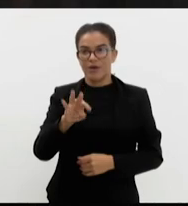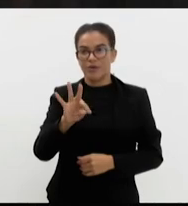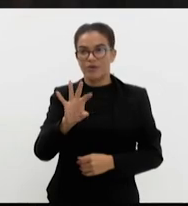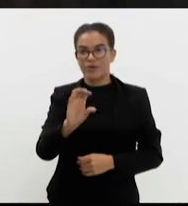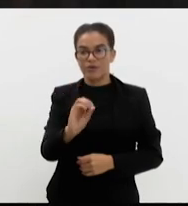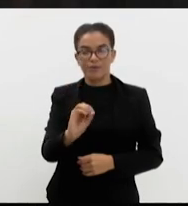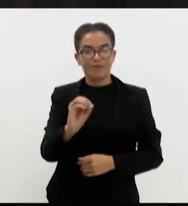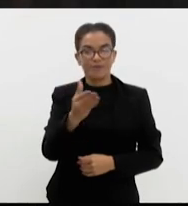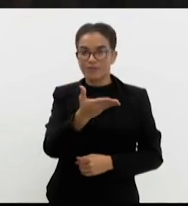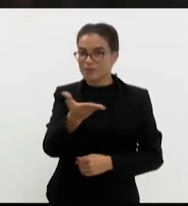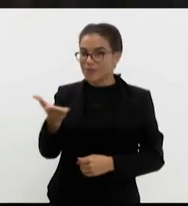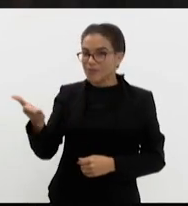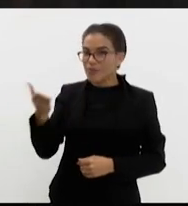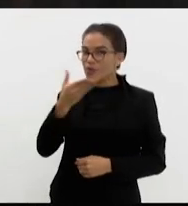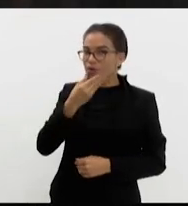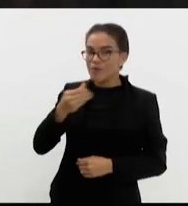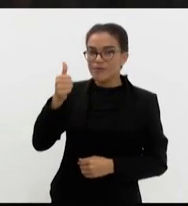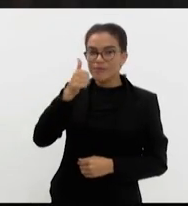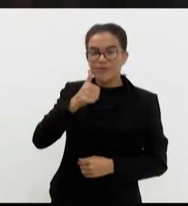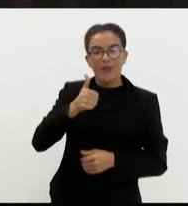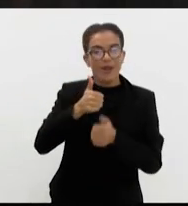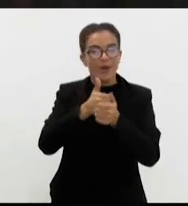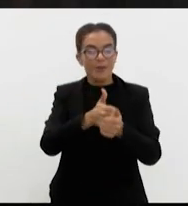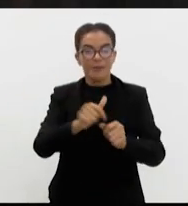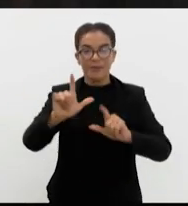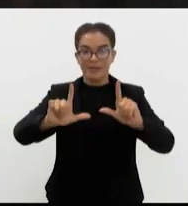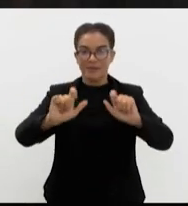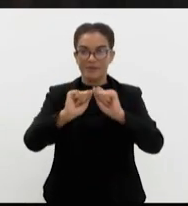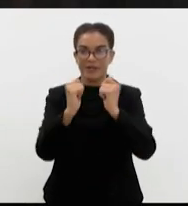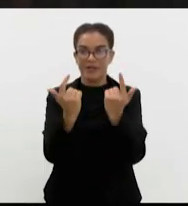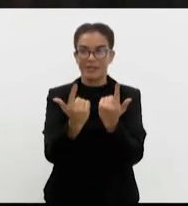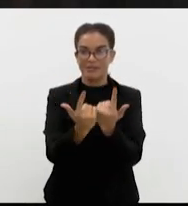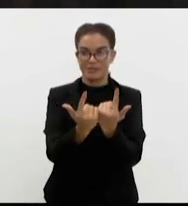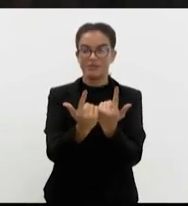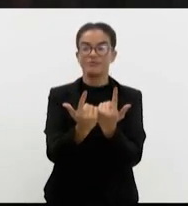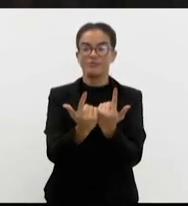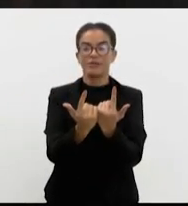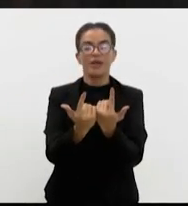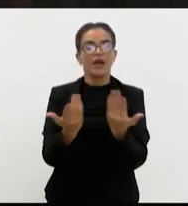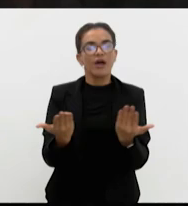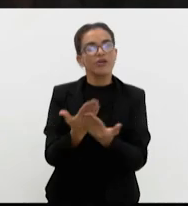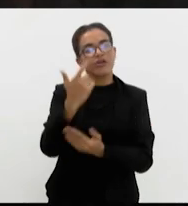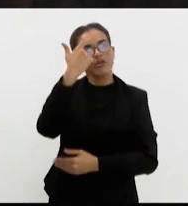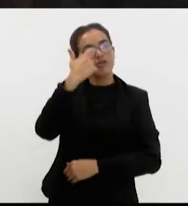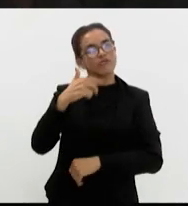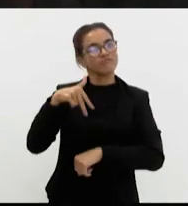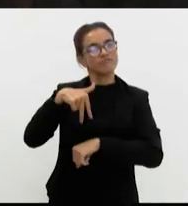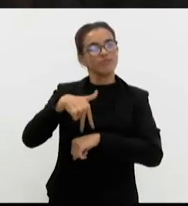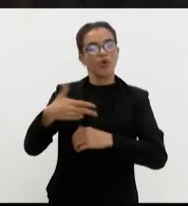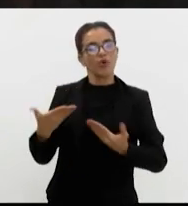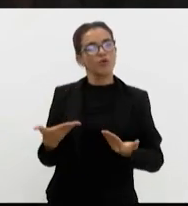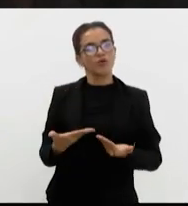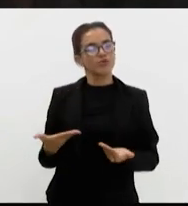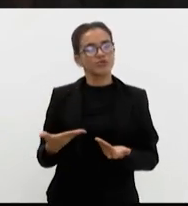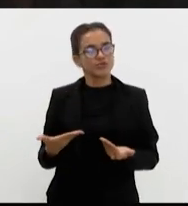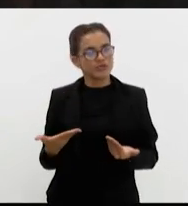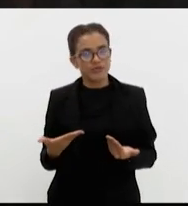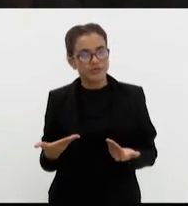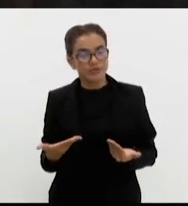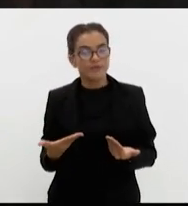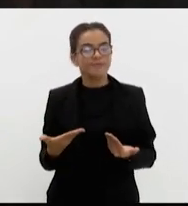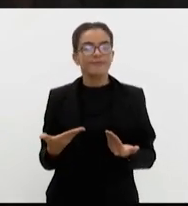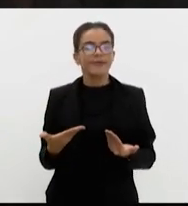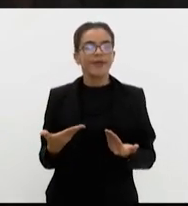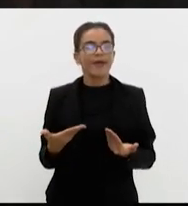presentes senhoras e senhores que nos acompanham pela TV alerge que me traz a Tribuna na data de hoje é um